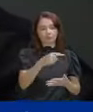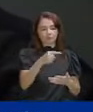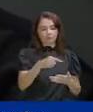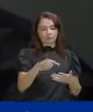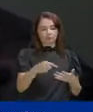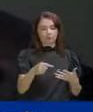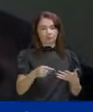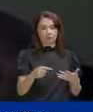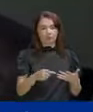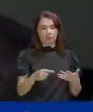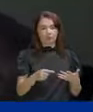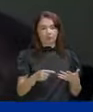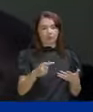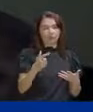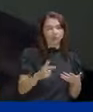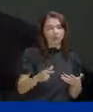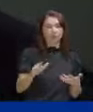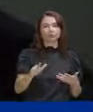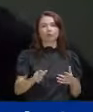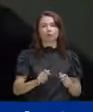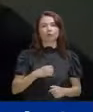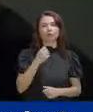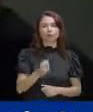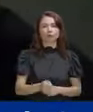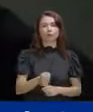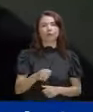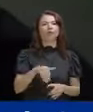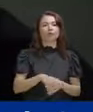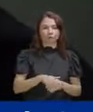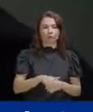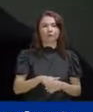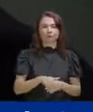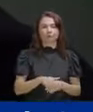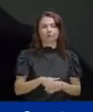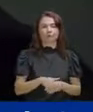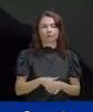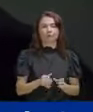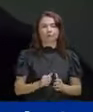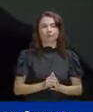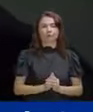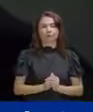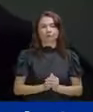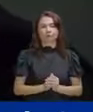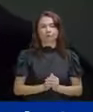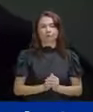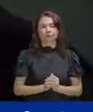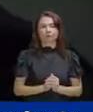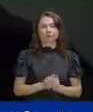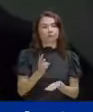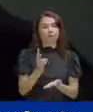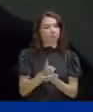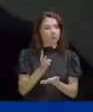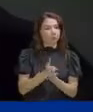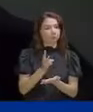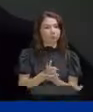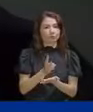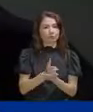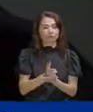votos, um dos quatro juízes que proferiram o voto majoritário vencedor para o